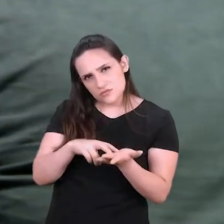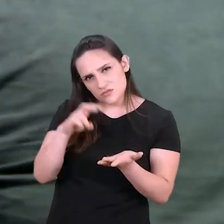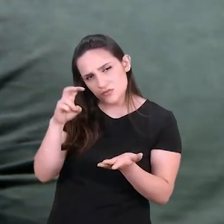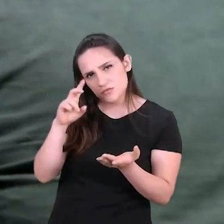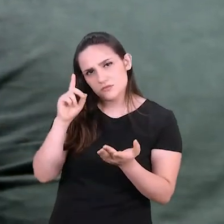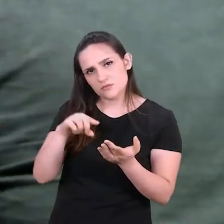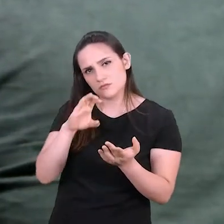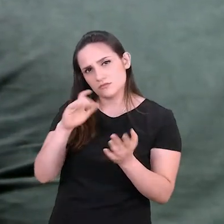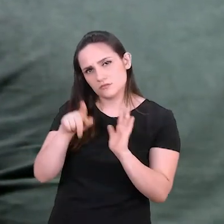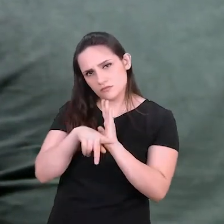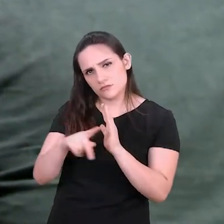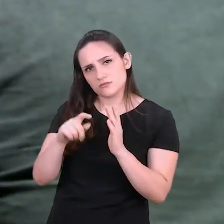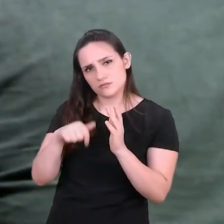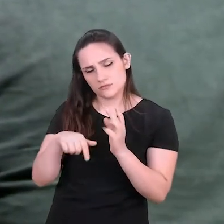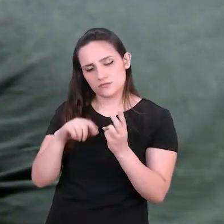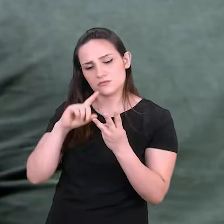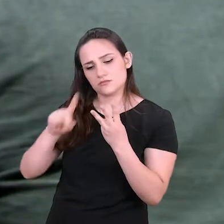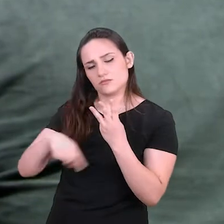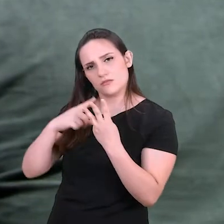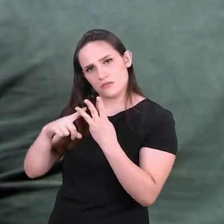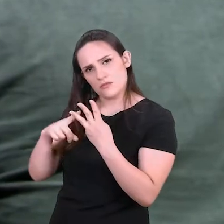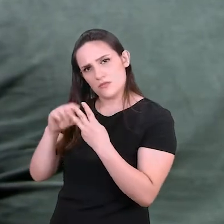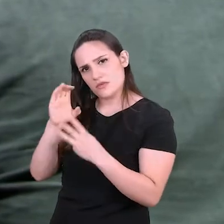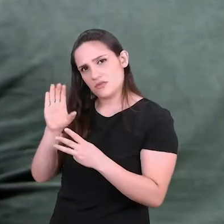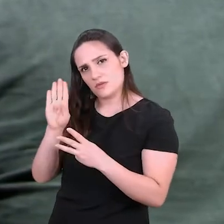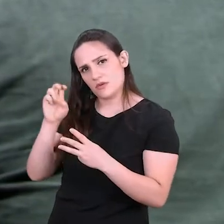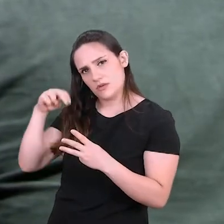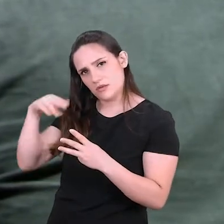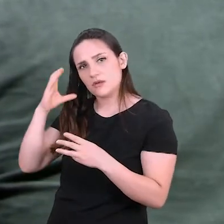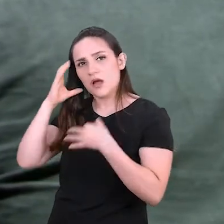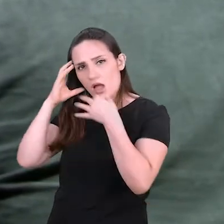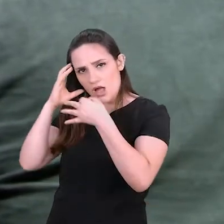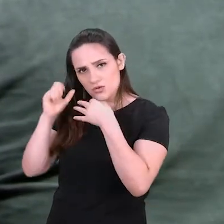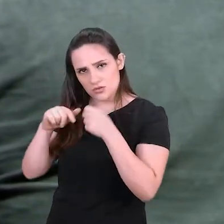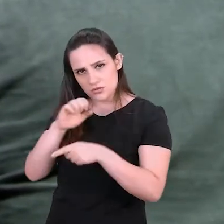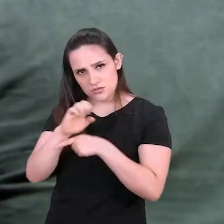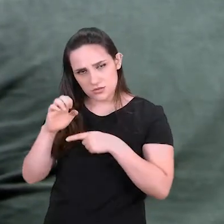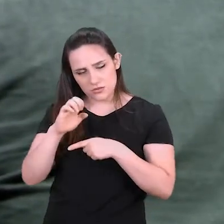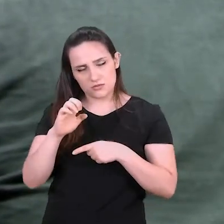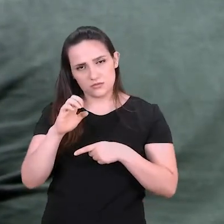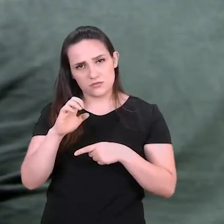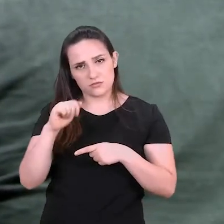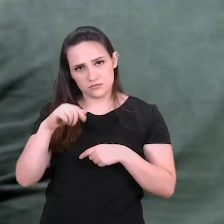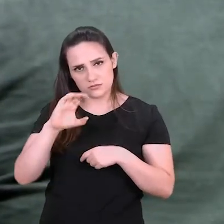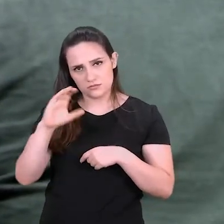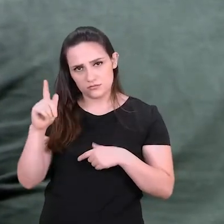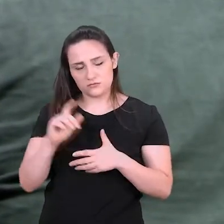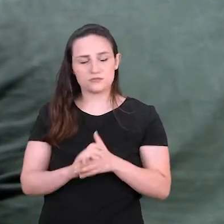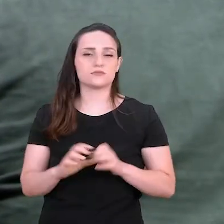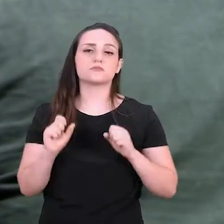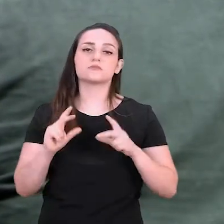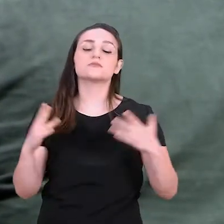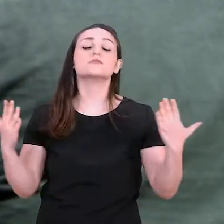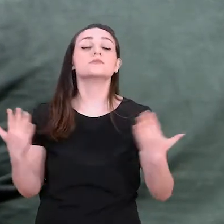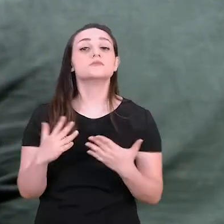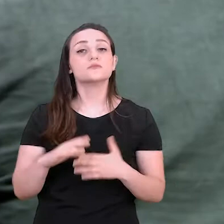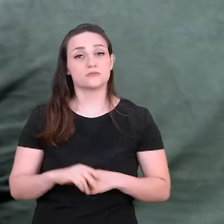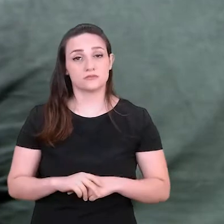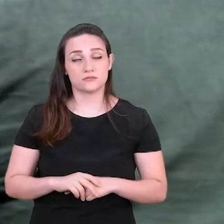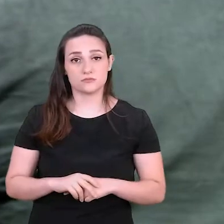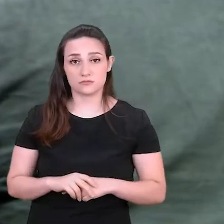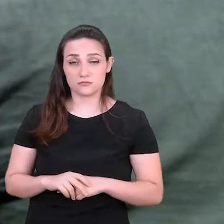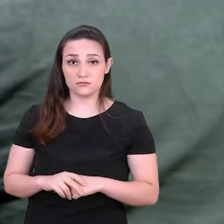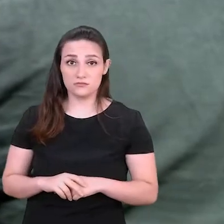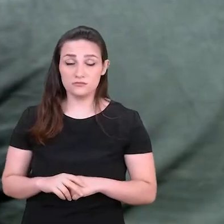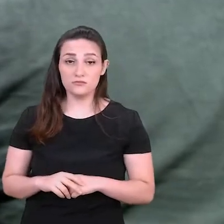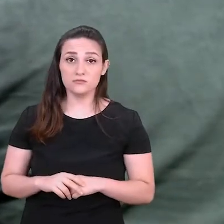que é da TV Campo Grande, o SBT-MS, e a CBN, que é da rádio aqui de Campo Grande. Esses conteúdos que eram divulgados